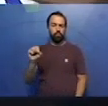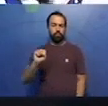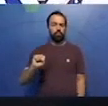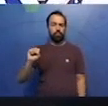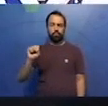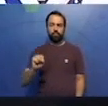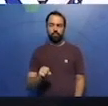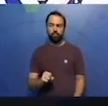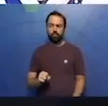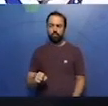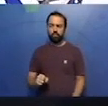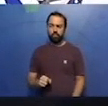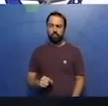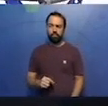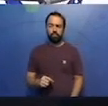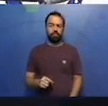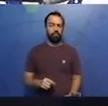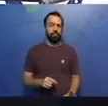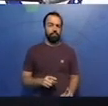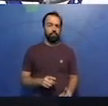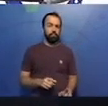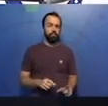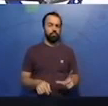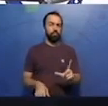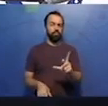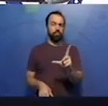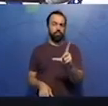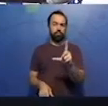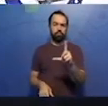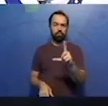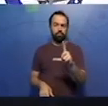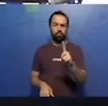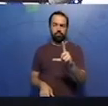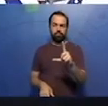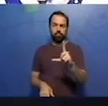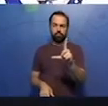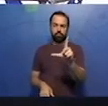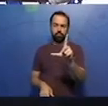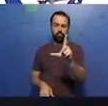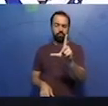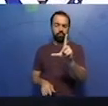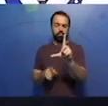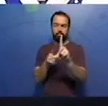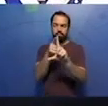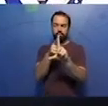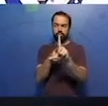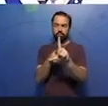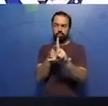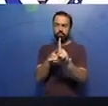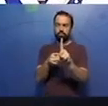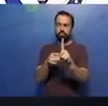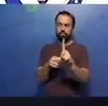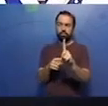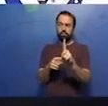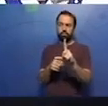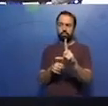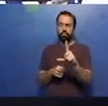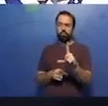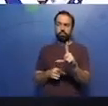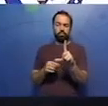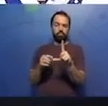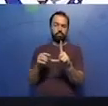Então, quando eu saio, ó, quando o ponteiro sai daqui do 12, que também indica o